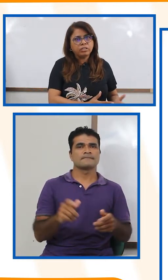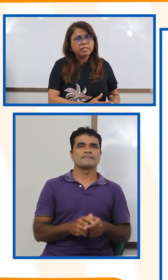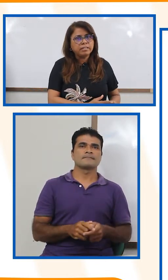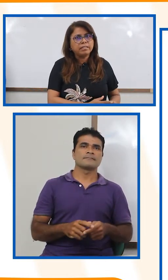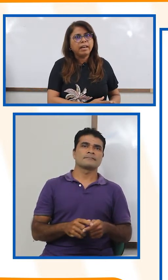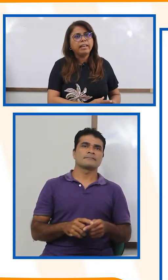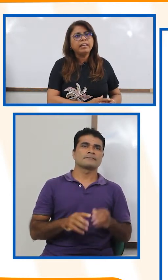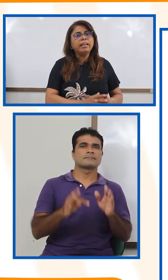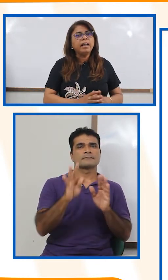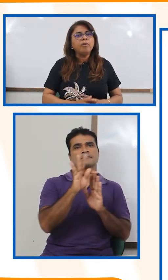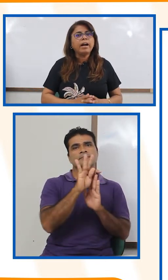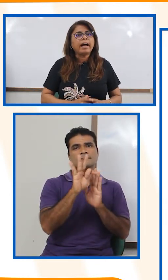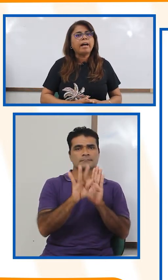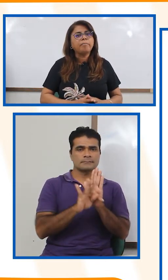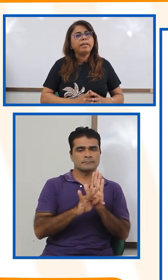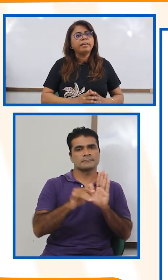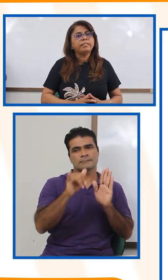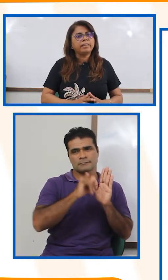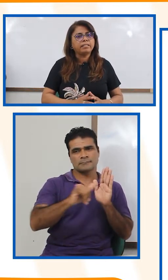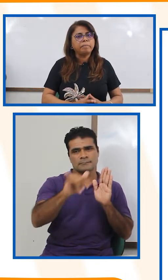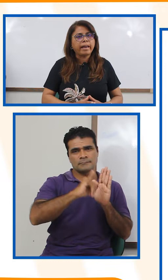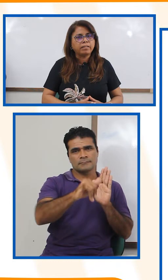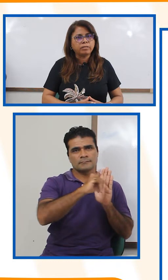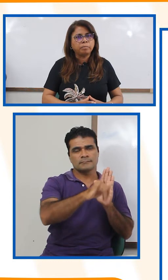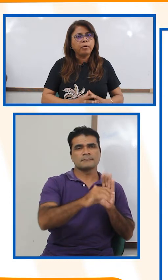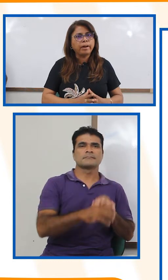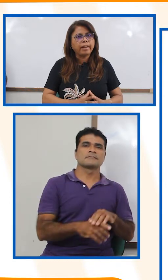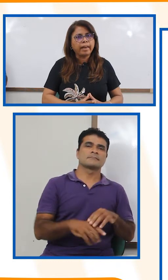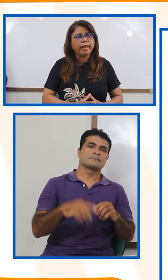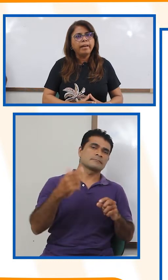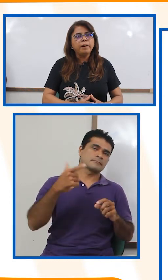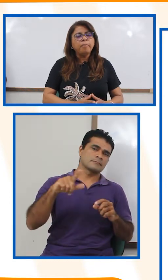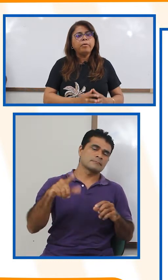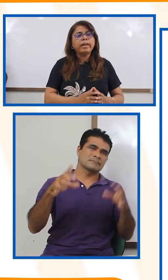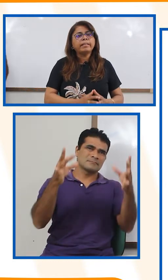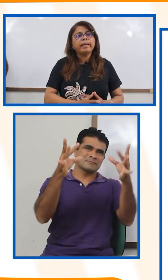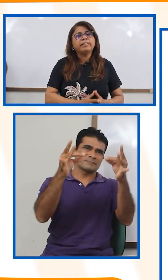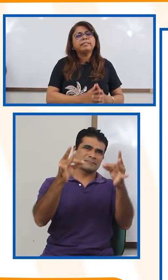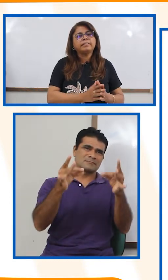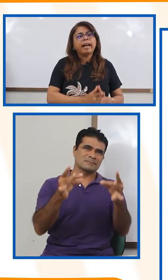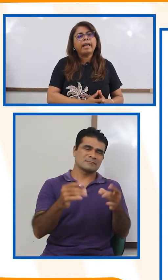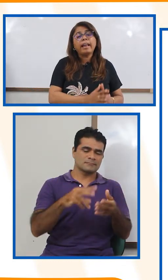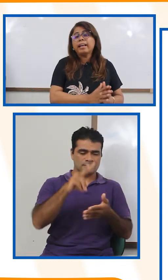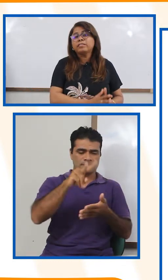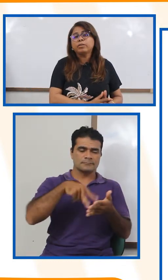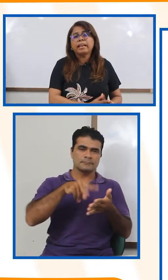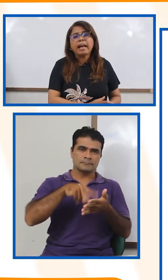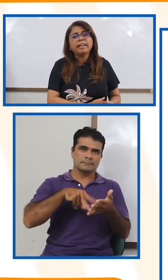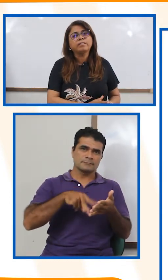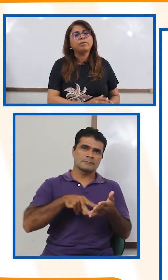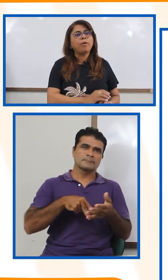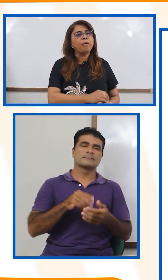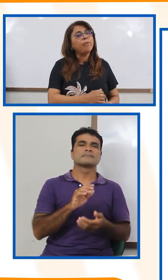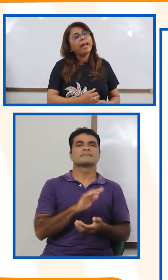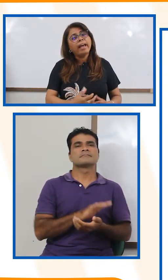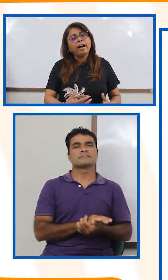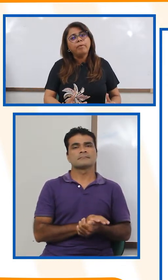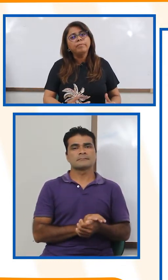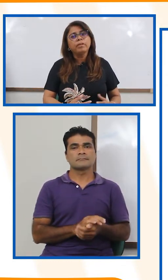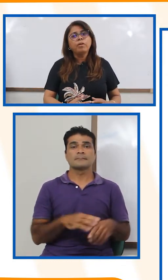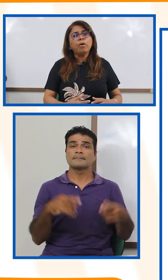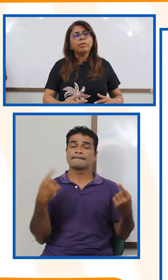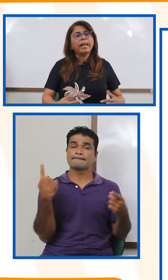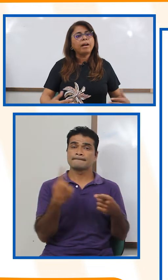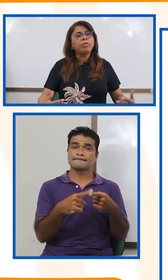a notícia, não cabe esses aspectos. Por quê? Porque tem que estar relacionado com o